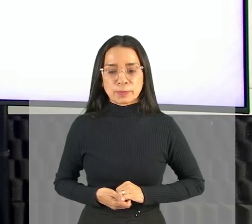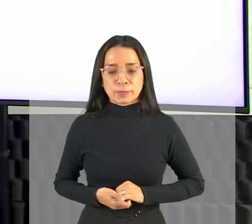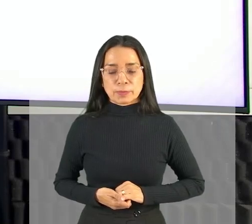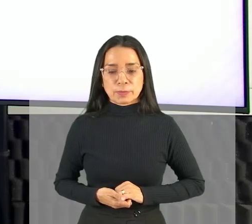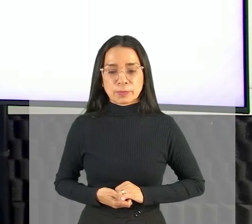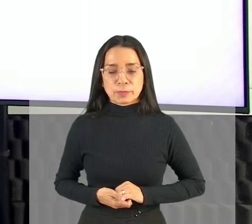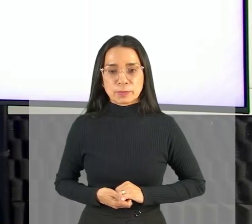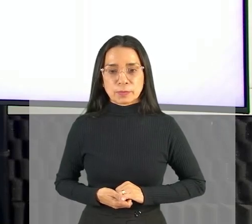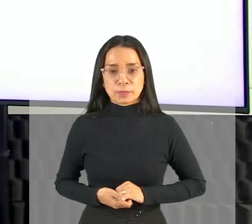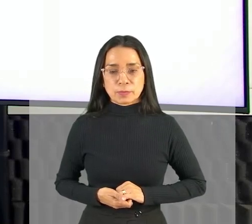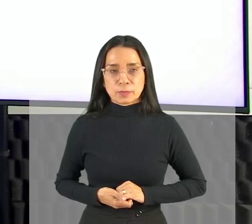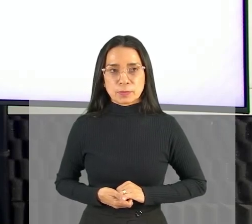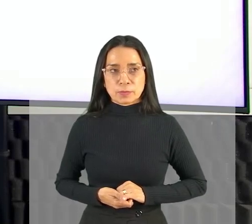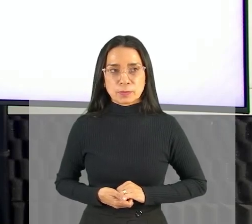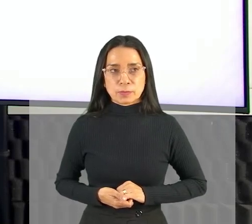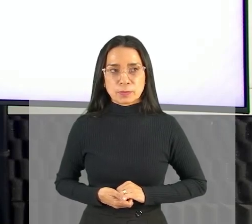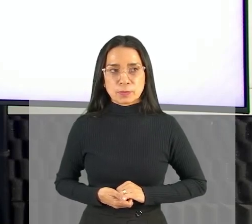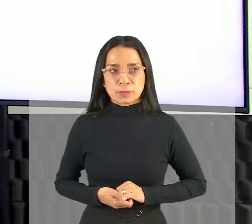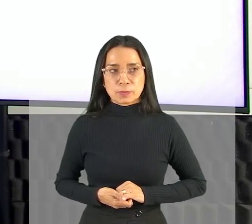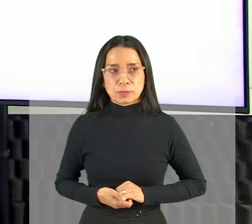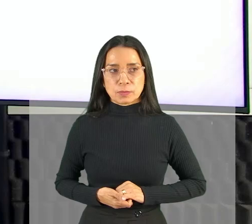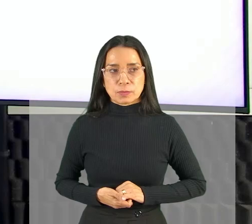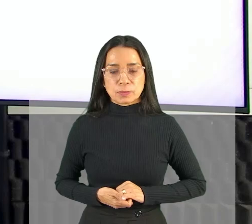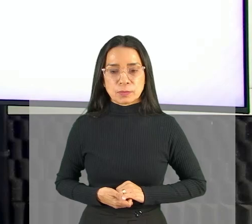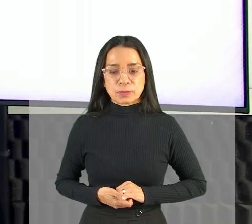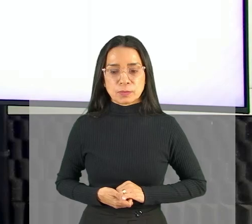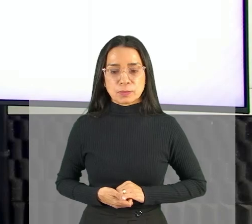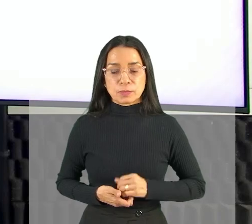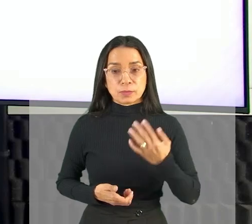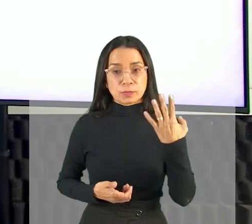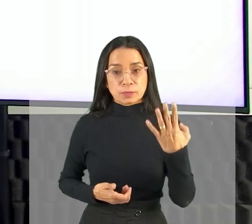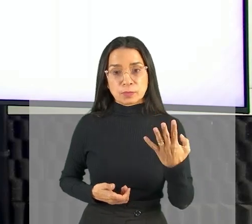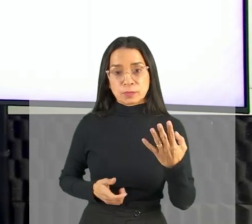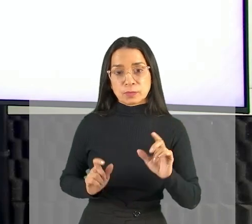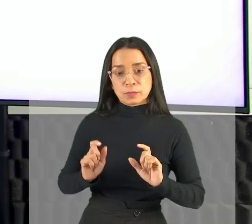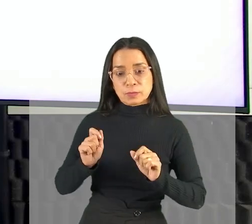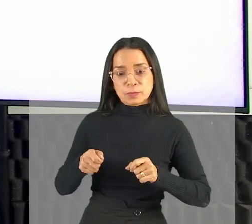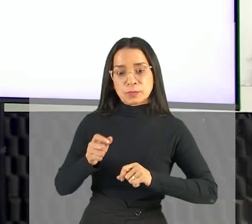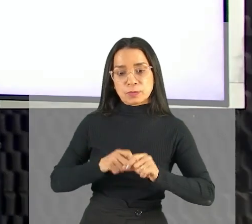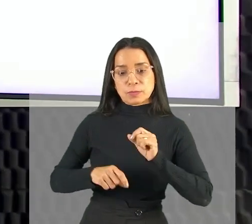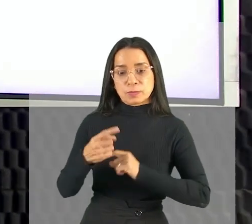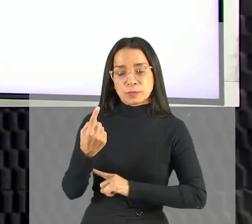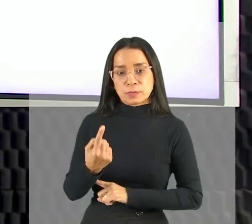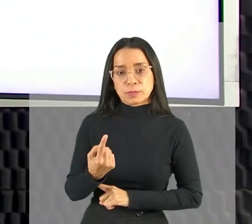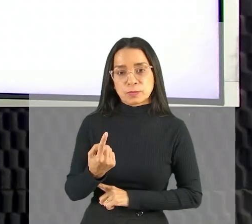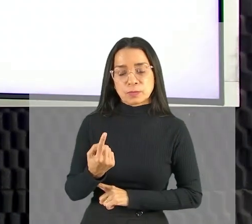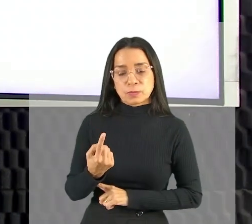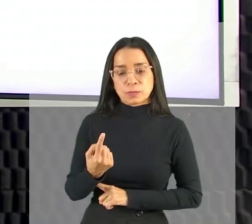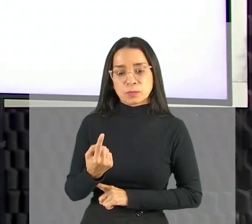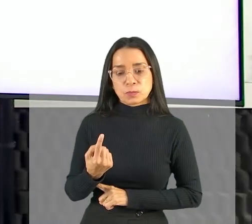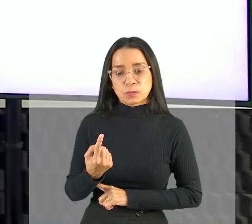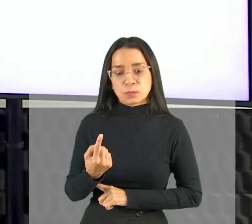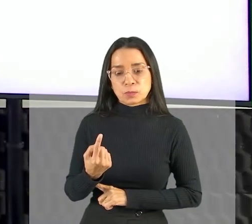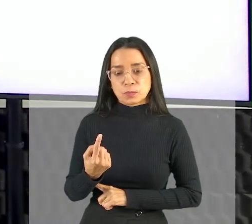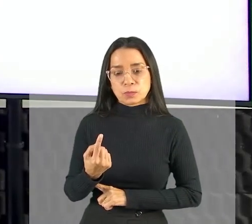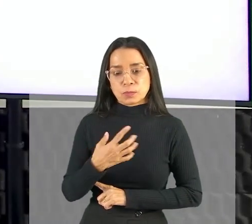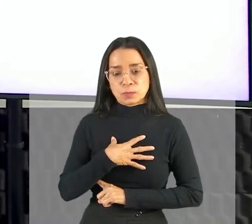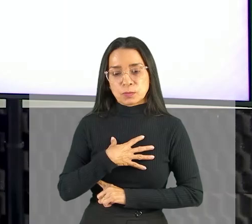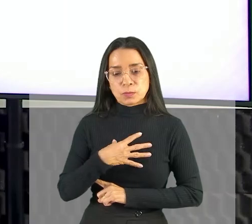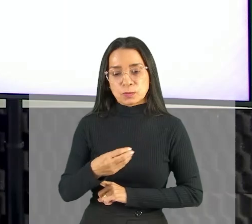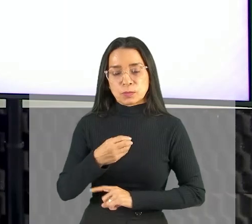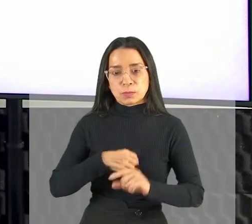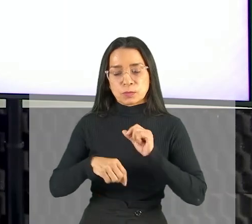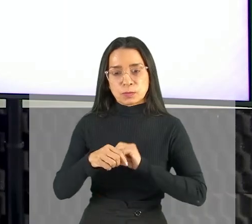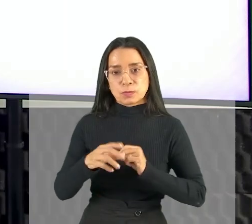ó então em quatro possibilidades uma de o filho ser